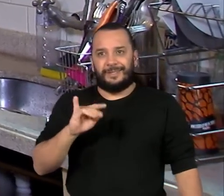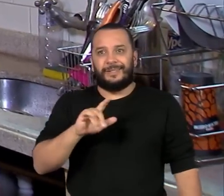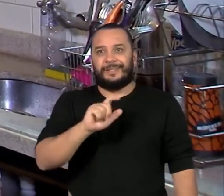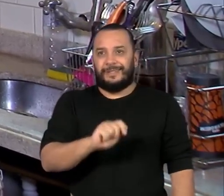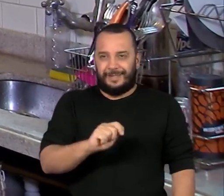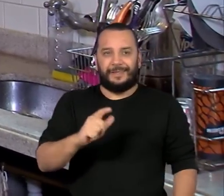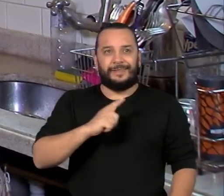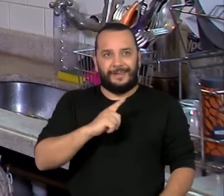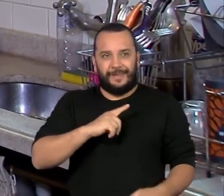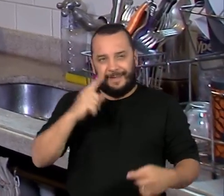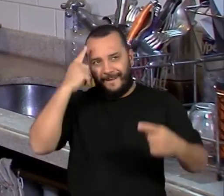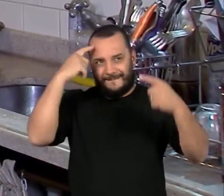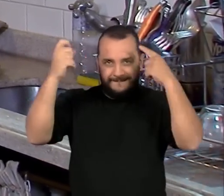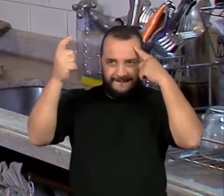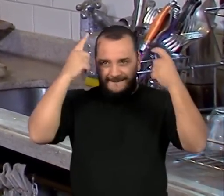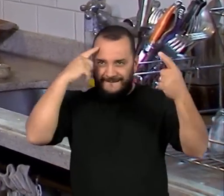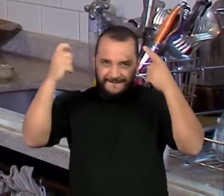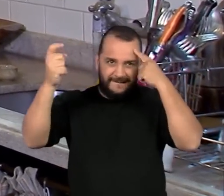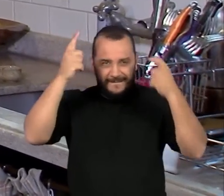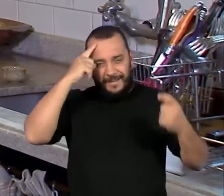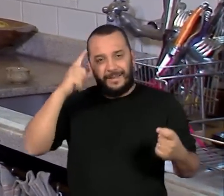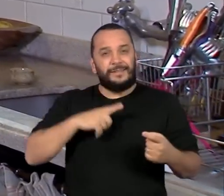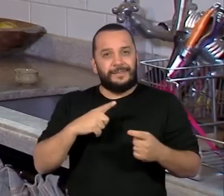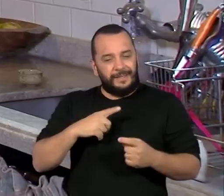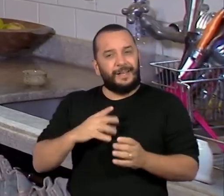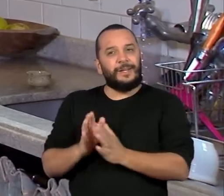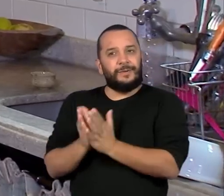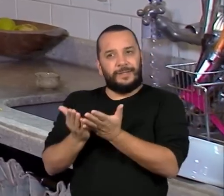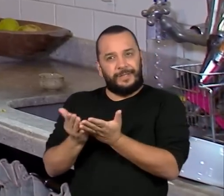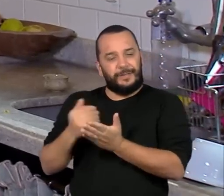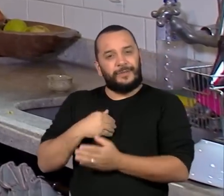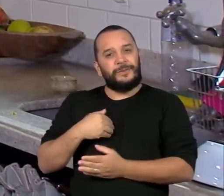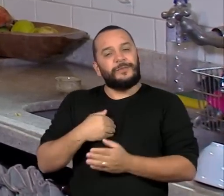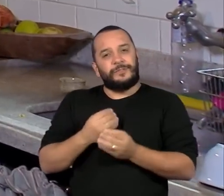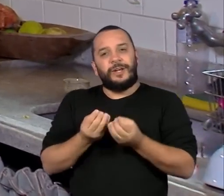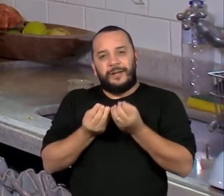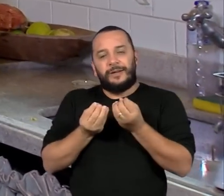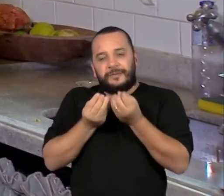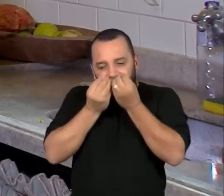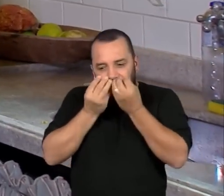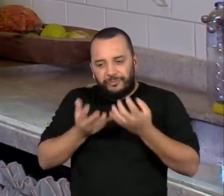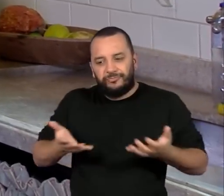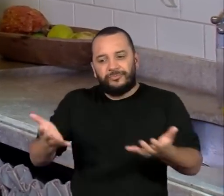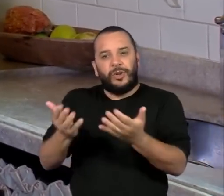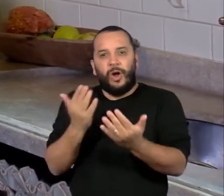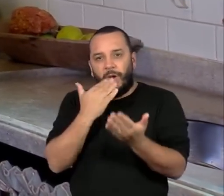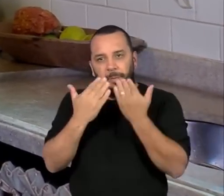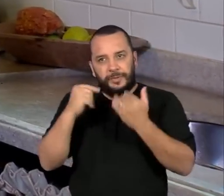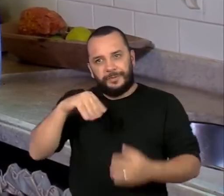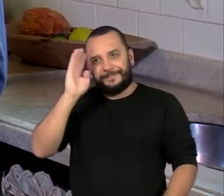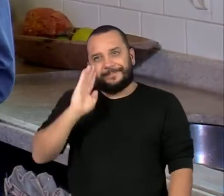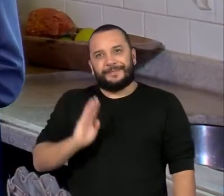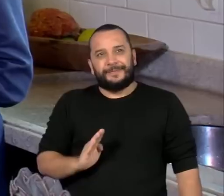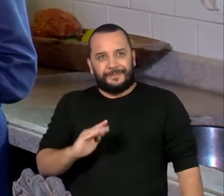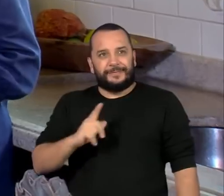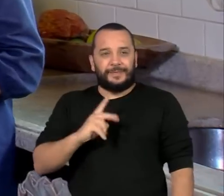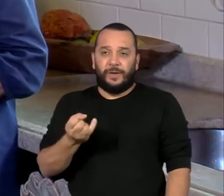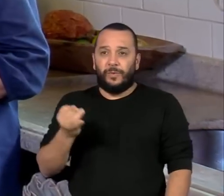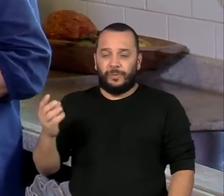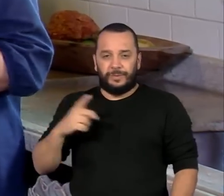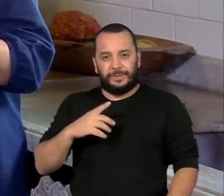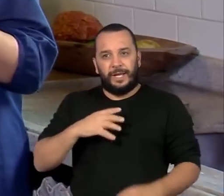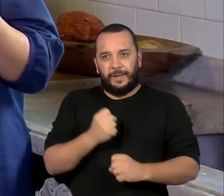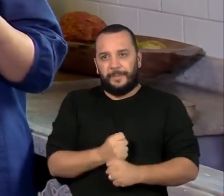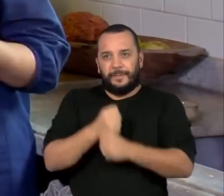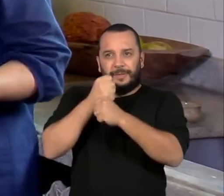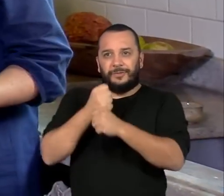transformações criativas que estão no livro Flora Comestível do Brasil. A gente tem aqui alguns ingredientes: a mandioca,